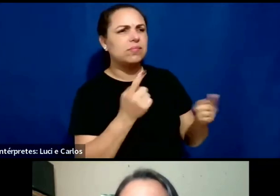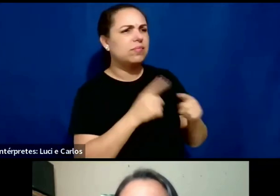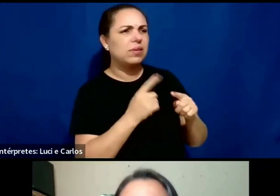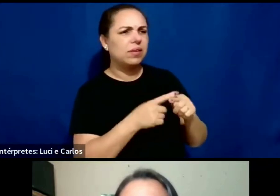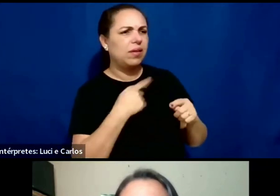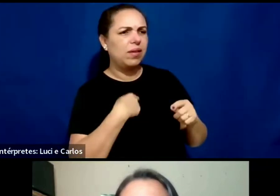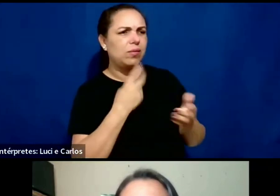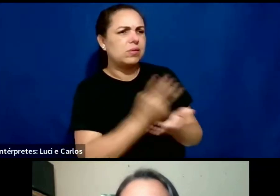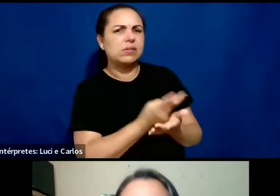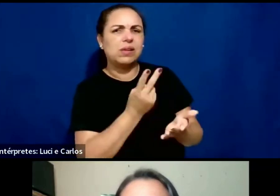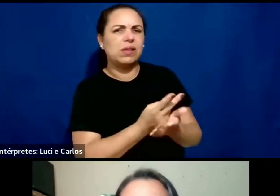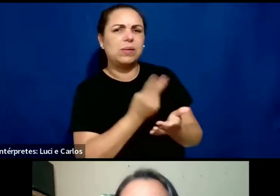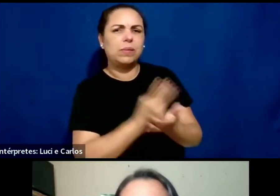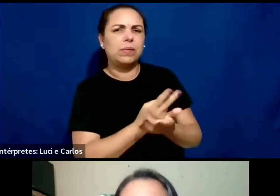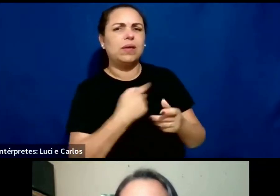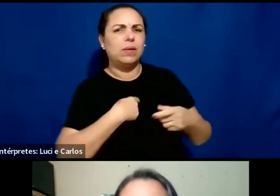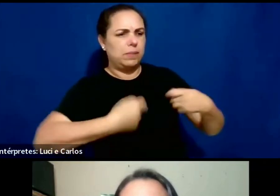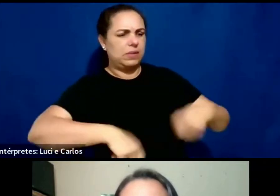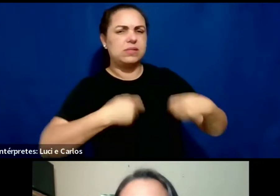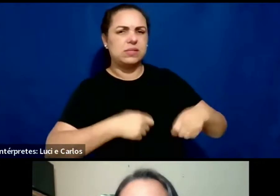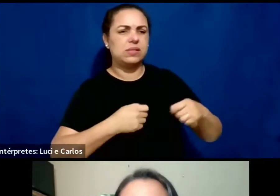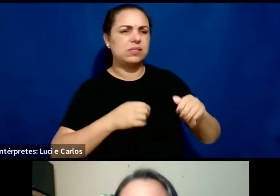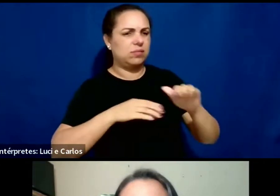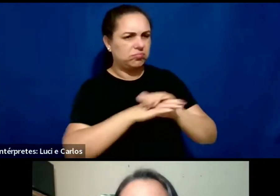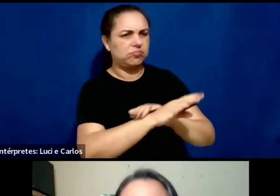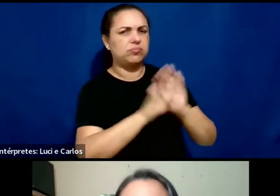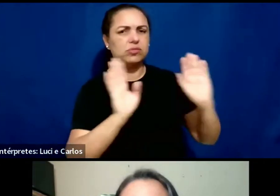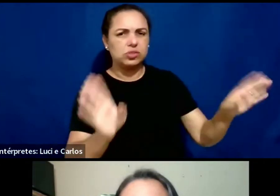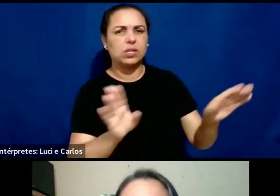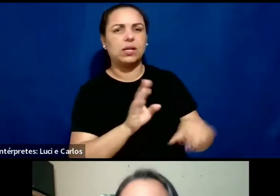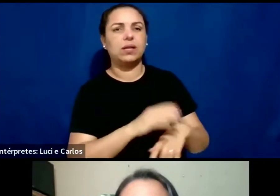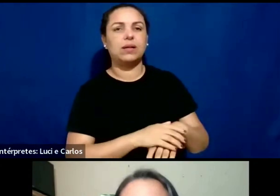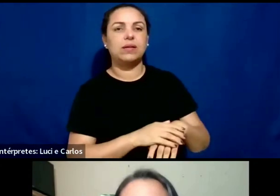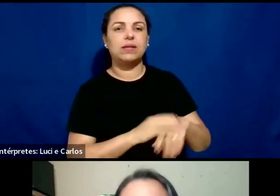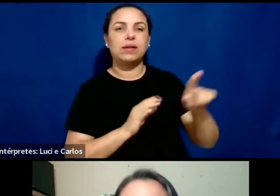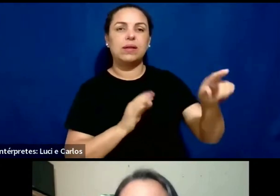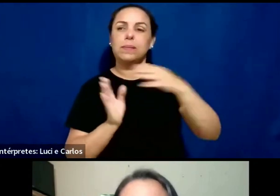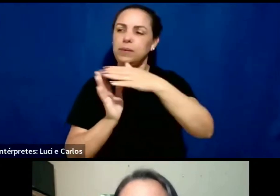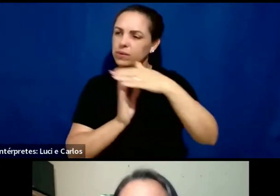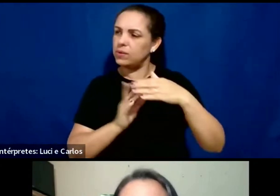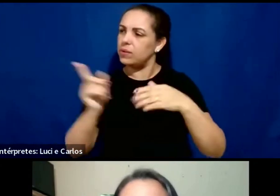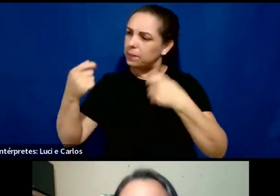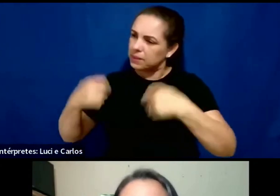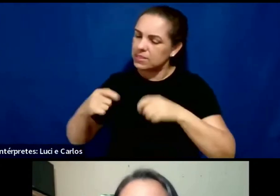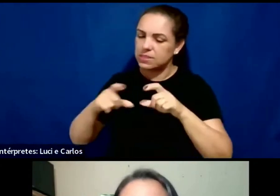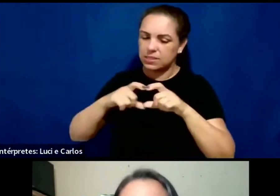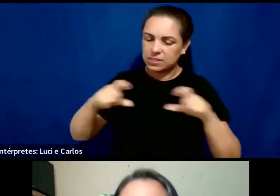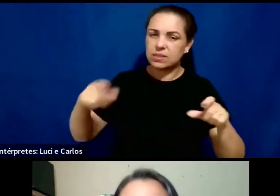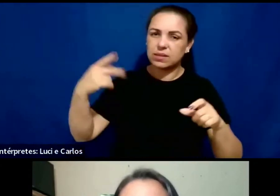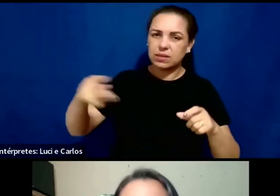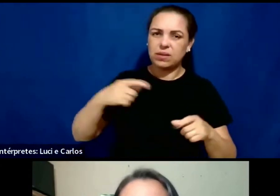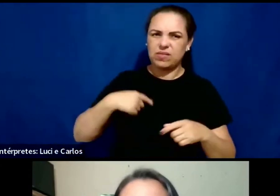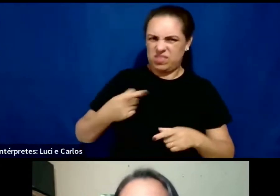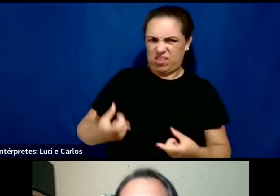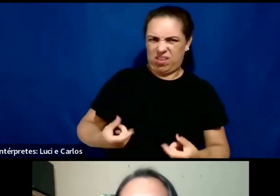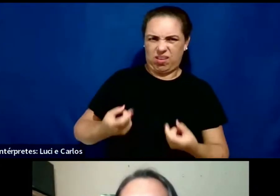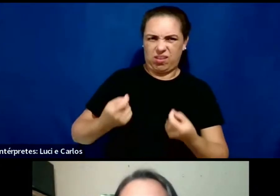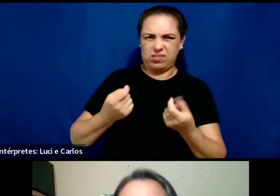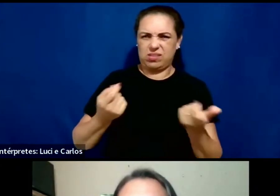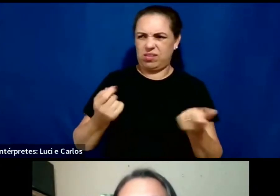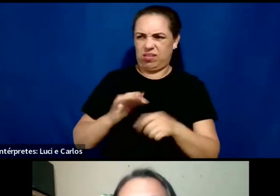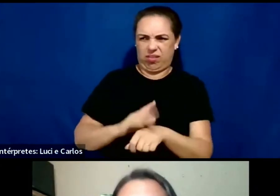quando ele chega lá, ele já diz, vou na Unionco. Então, o porteiro disse, mas tu não tem cara de